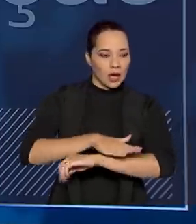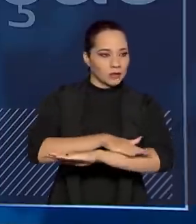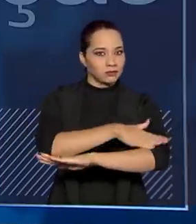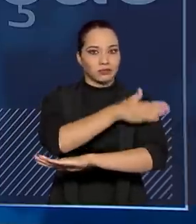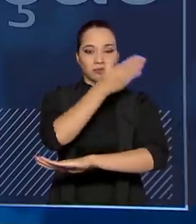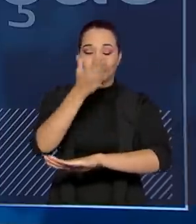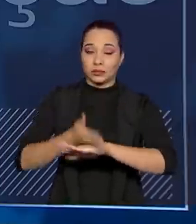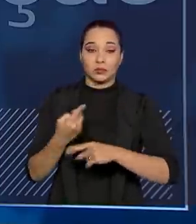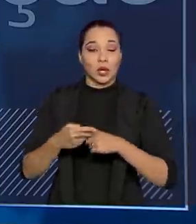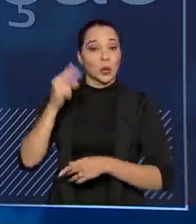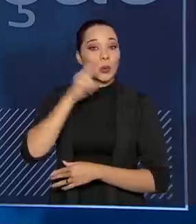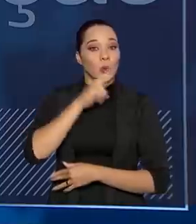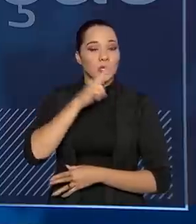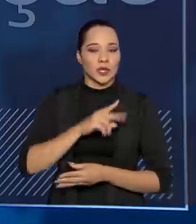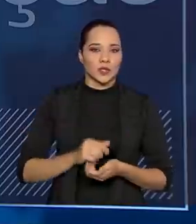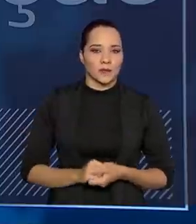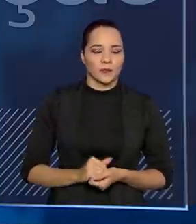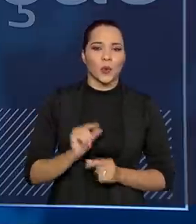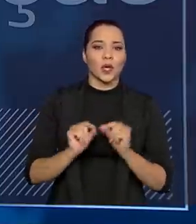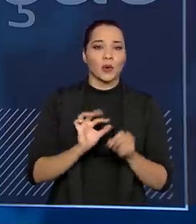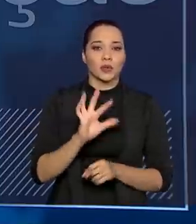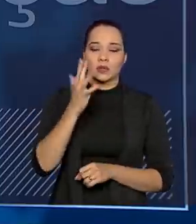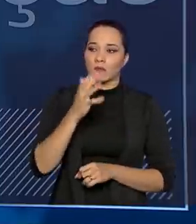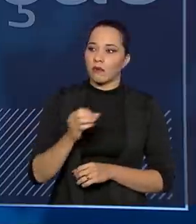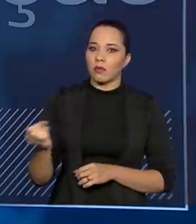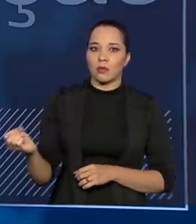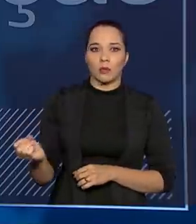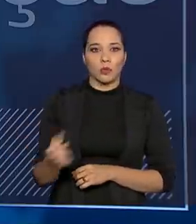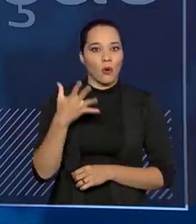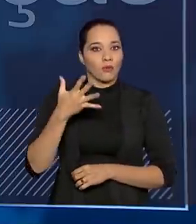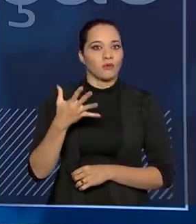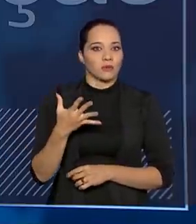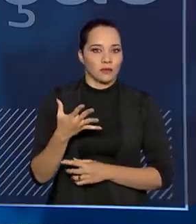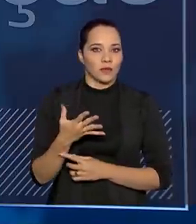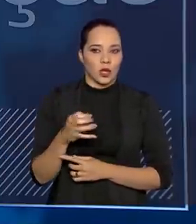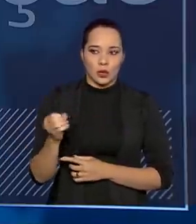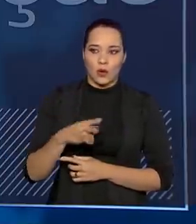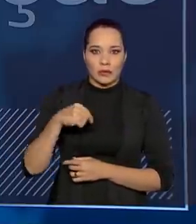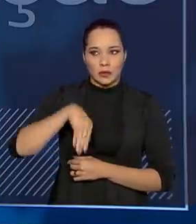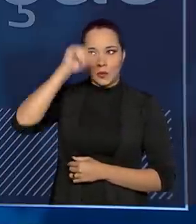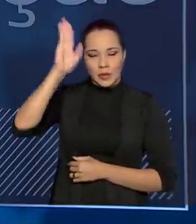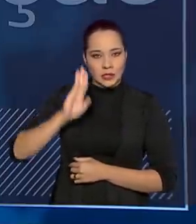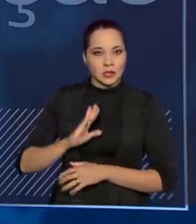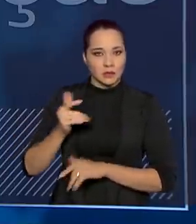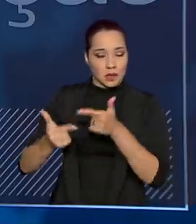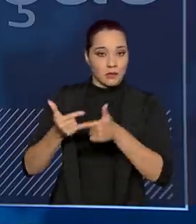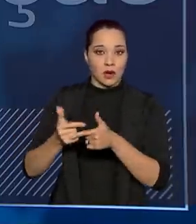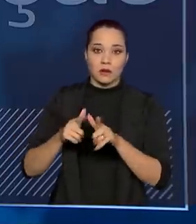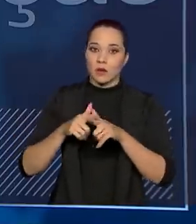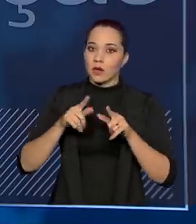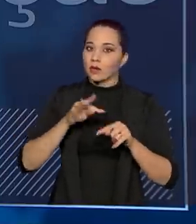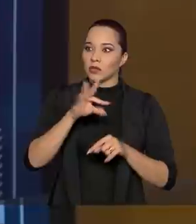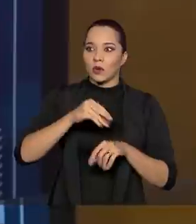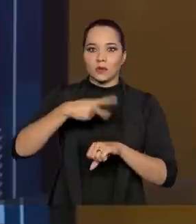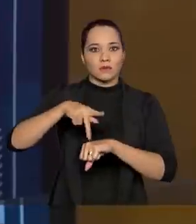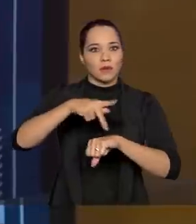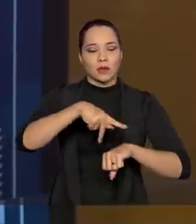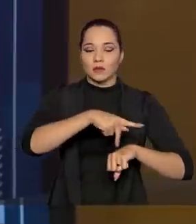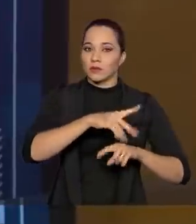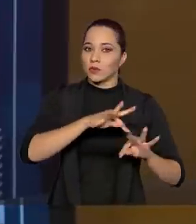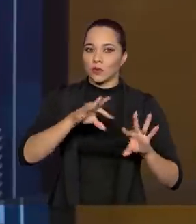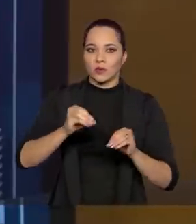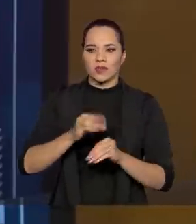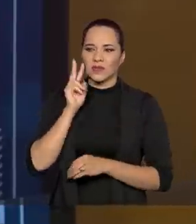eram urgentes. Porque o que aconteceu foi algo inédito do ponto de vista não só brasileiro de atuação, mas de todos os países. Nós